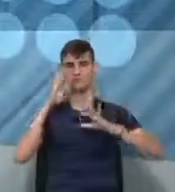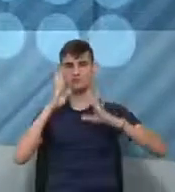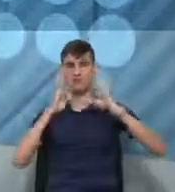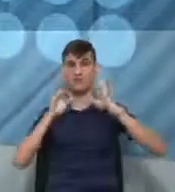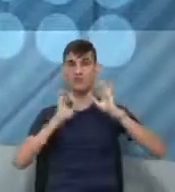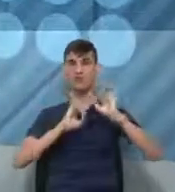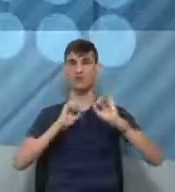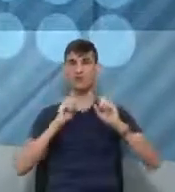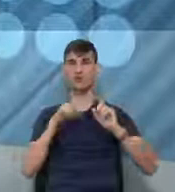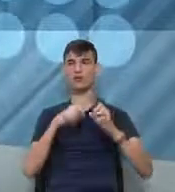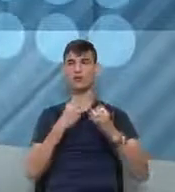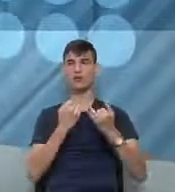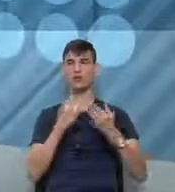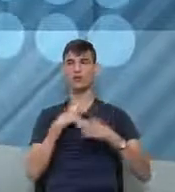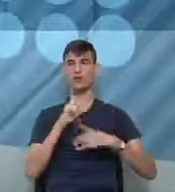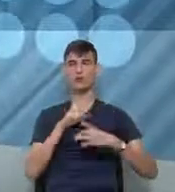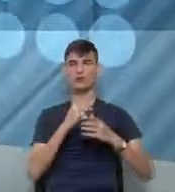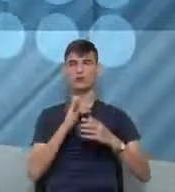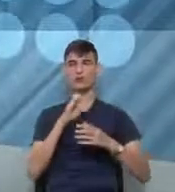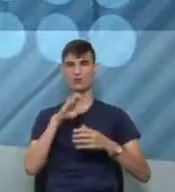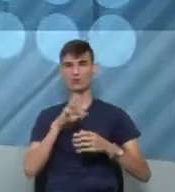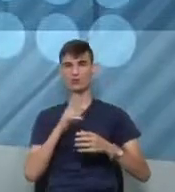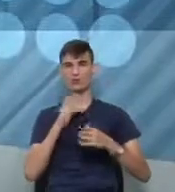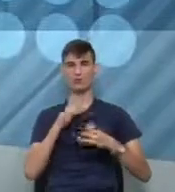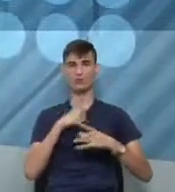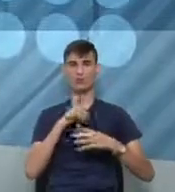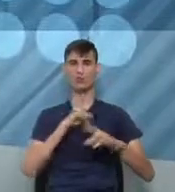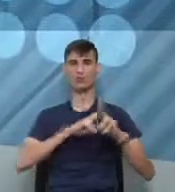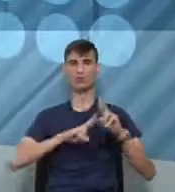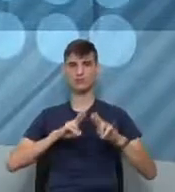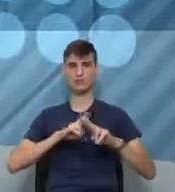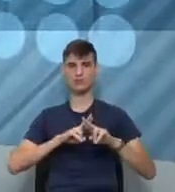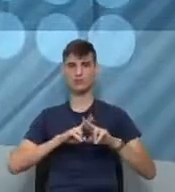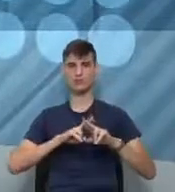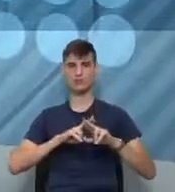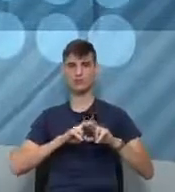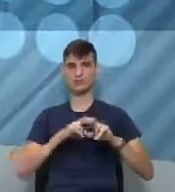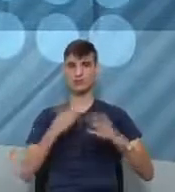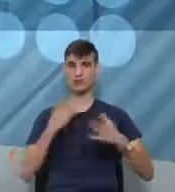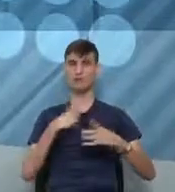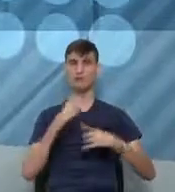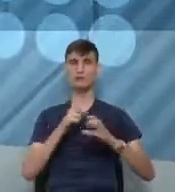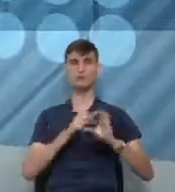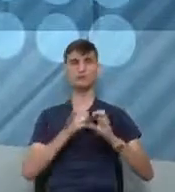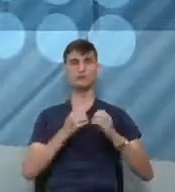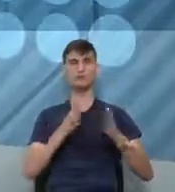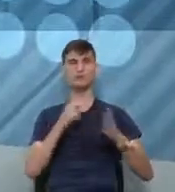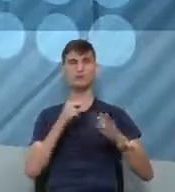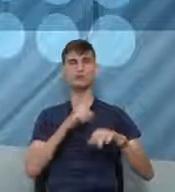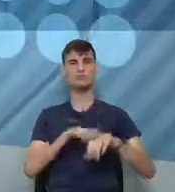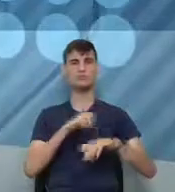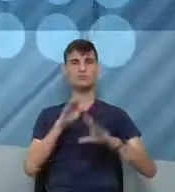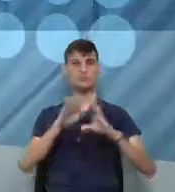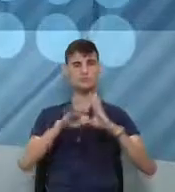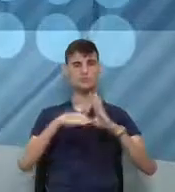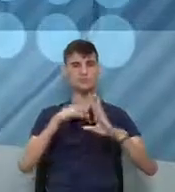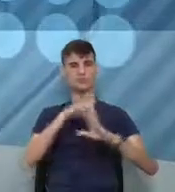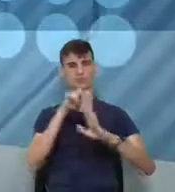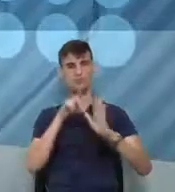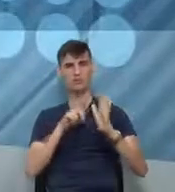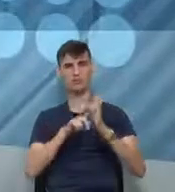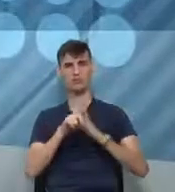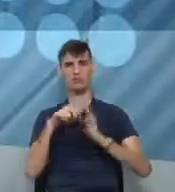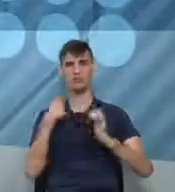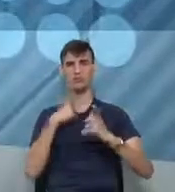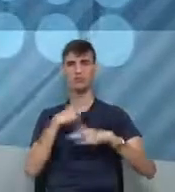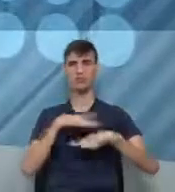pensando em qual parte da série de Fourier eu vou utilizar. Tá? Então, agora eu vou abrir um momento para que você possa encaminhar as dúvidas no momento